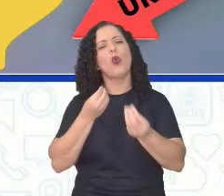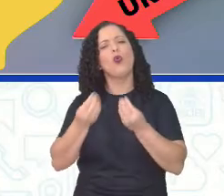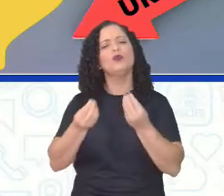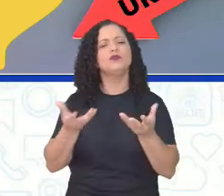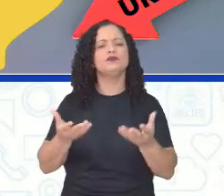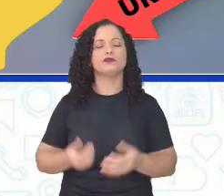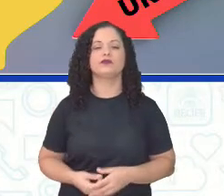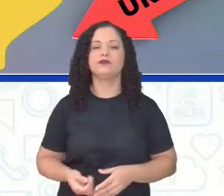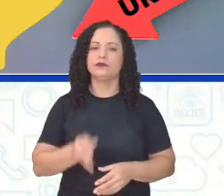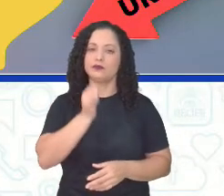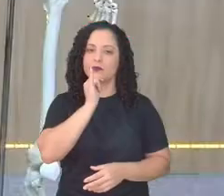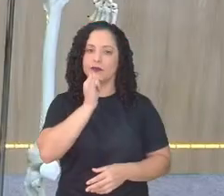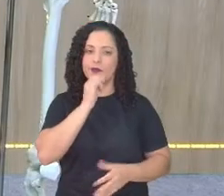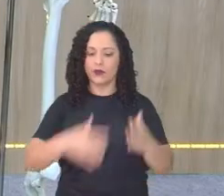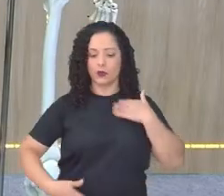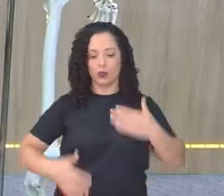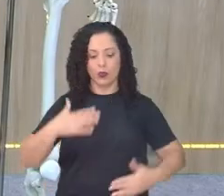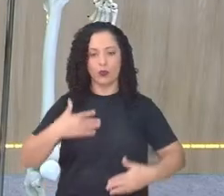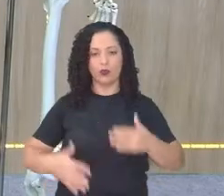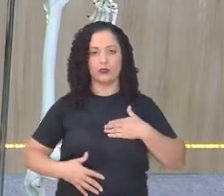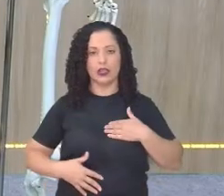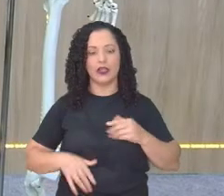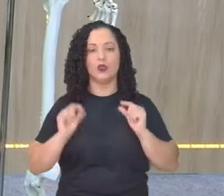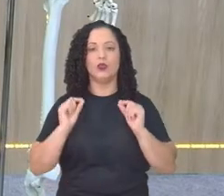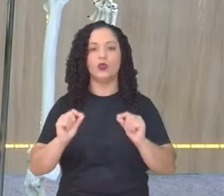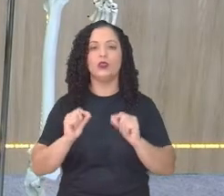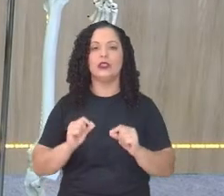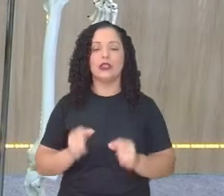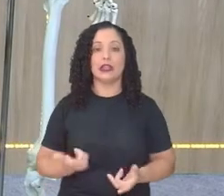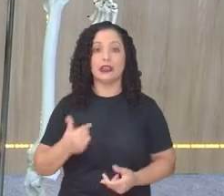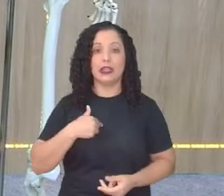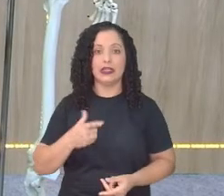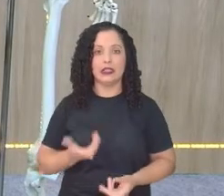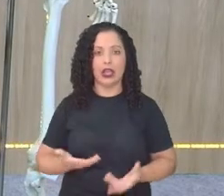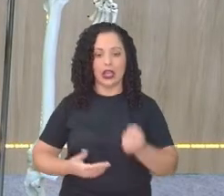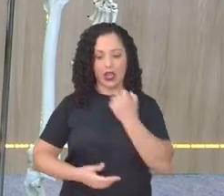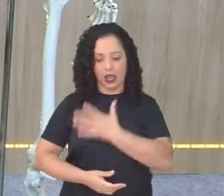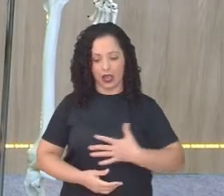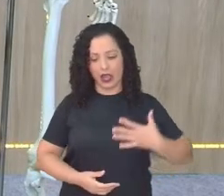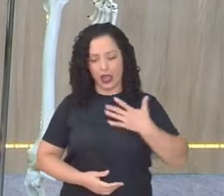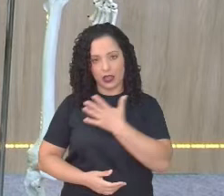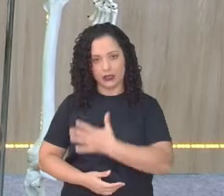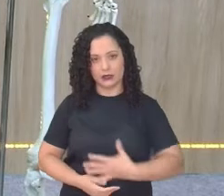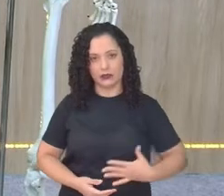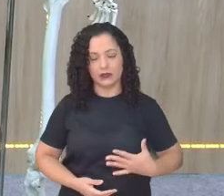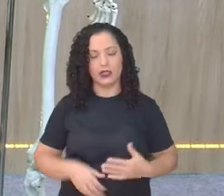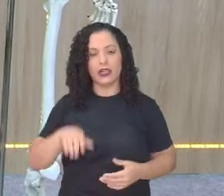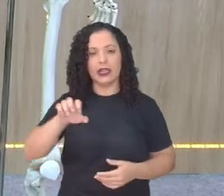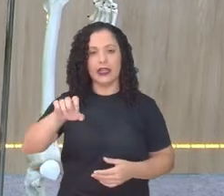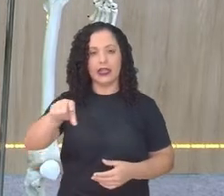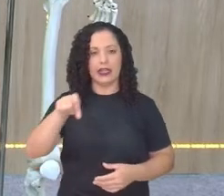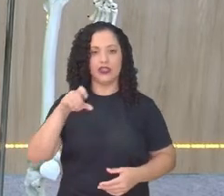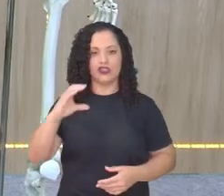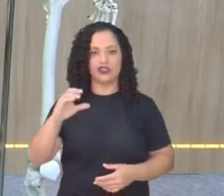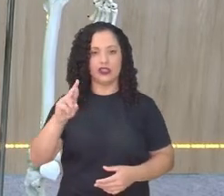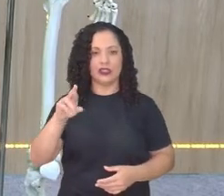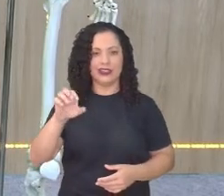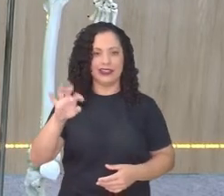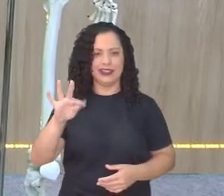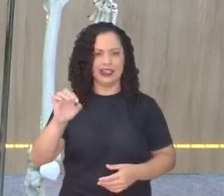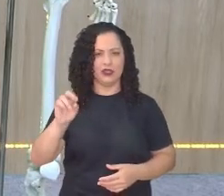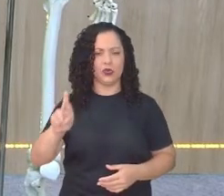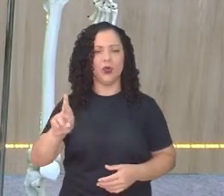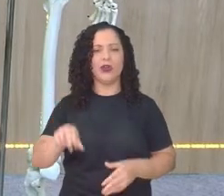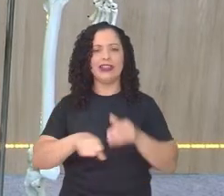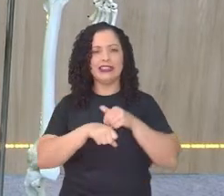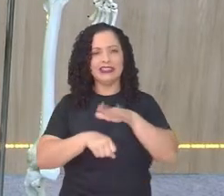Veja, se o sistema excretor, ele precisa, né, eliminar algumas substâncias que estão em